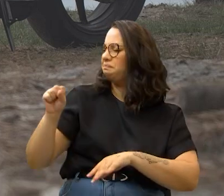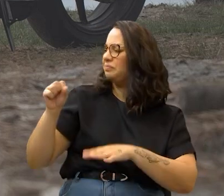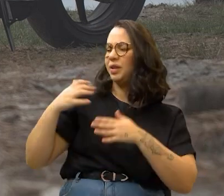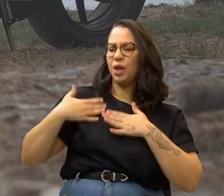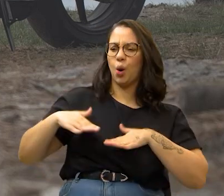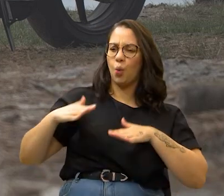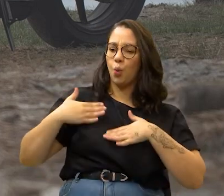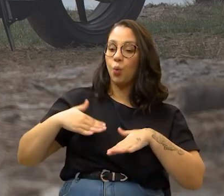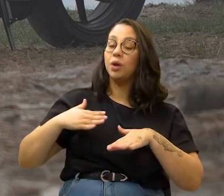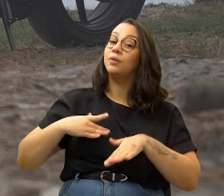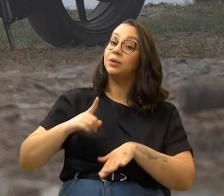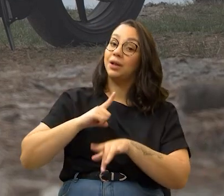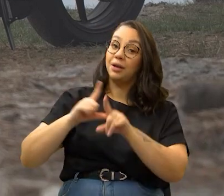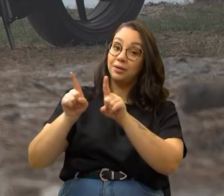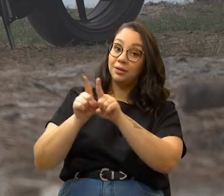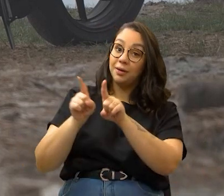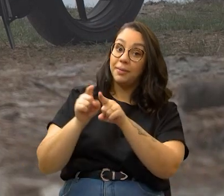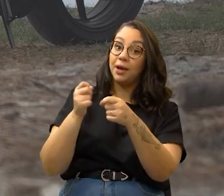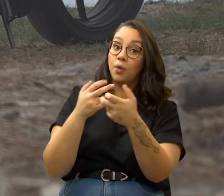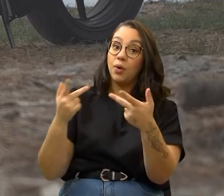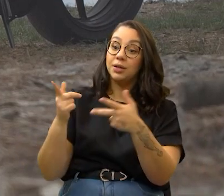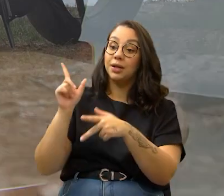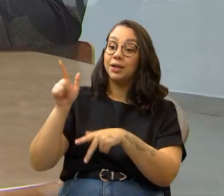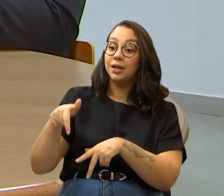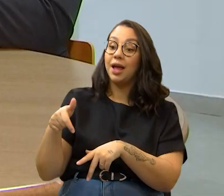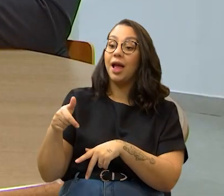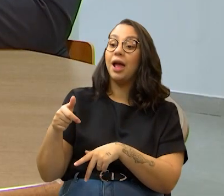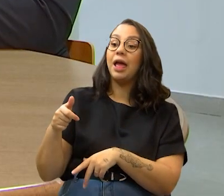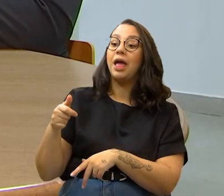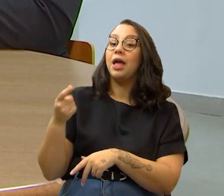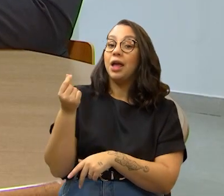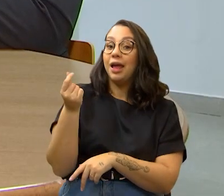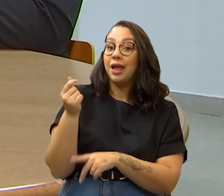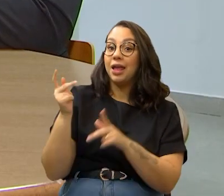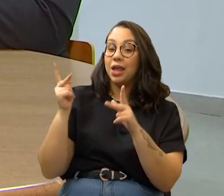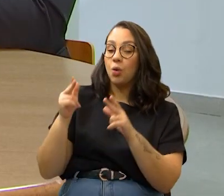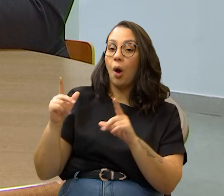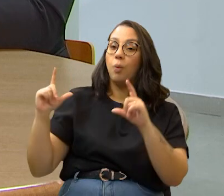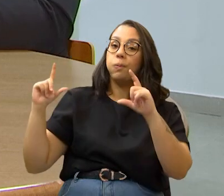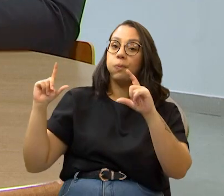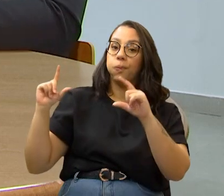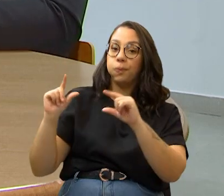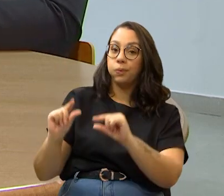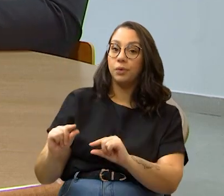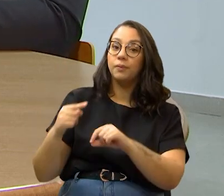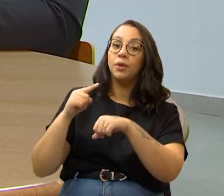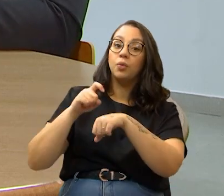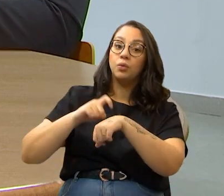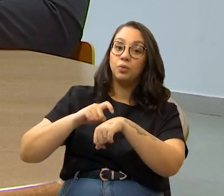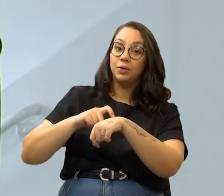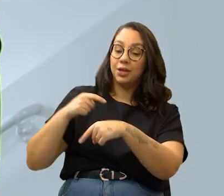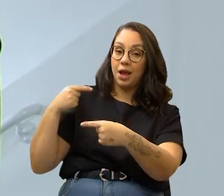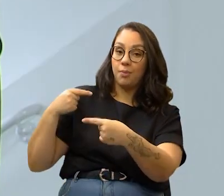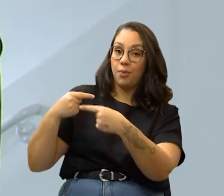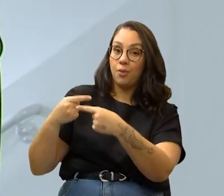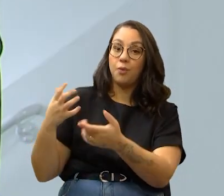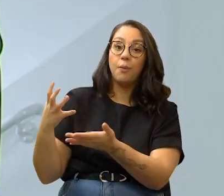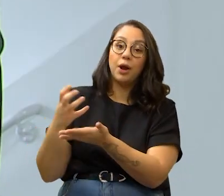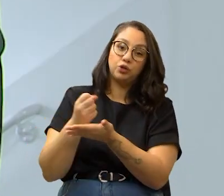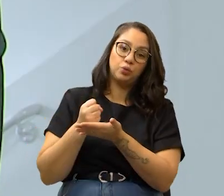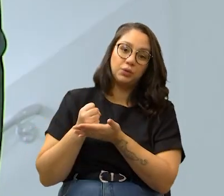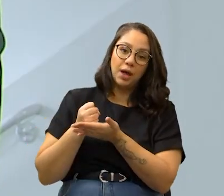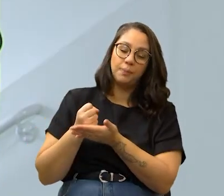fazer tranquilamente e até existe a possibilidade de reduzir com esse mesmo valor, conseguir reduzir o tempo para juntar esse